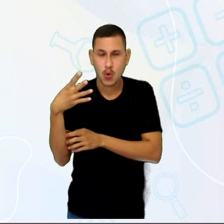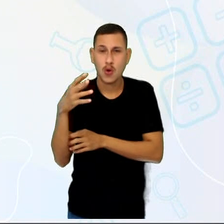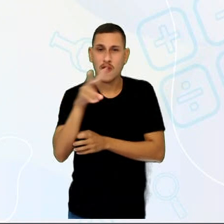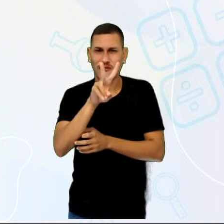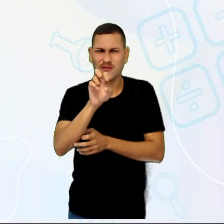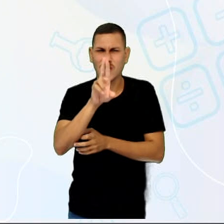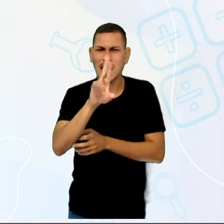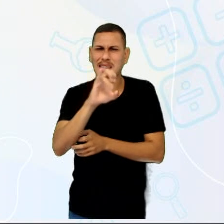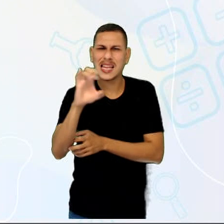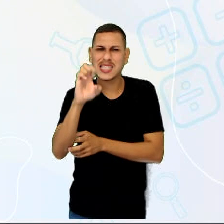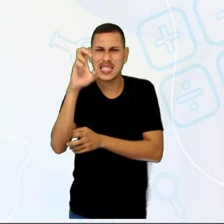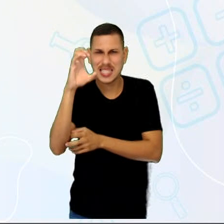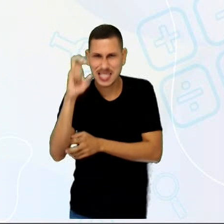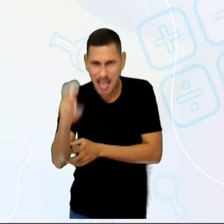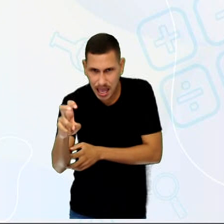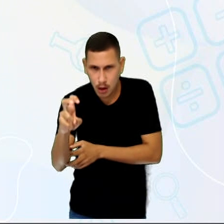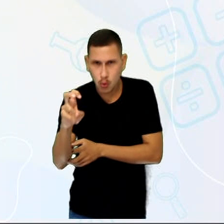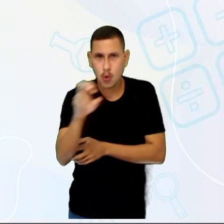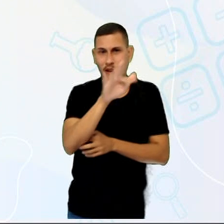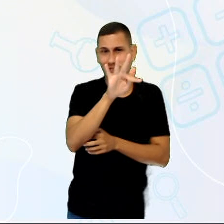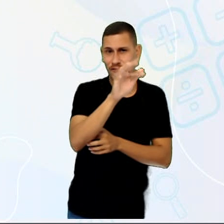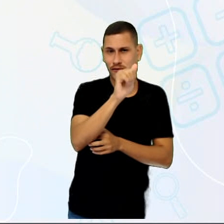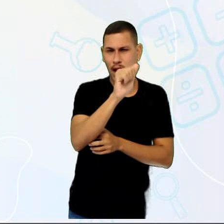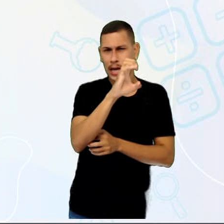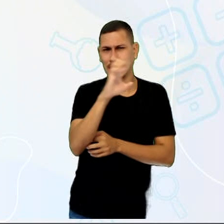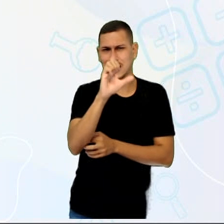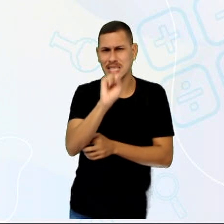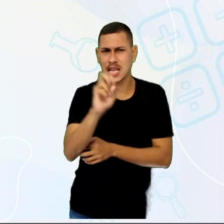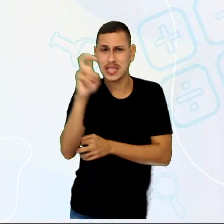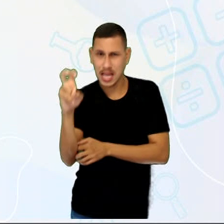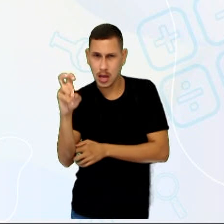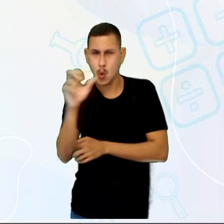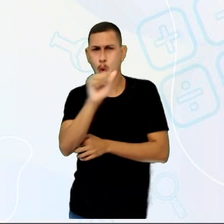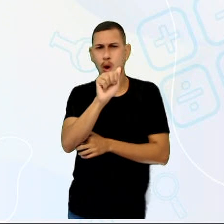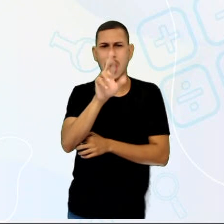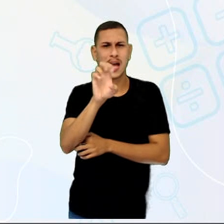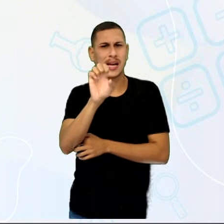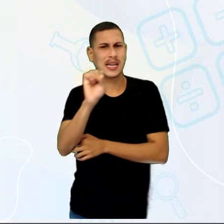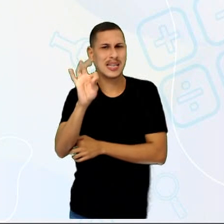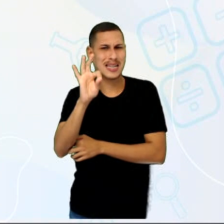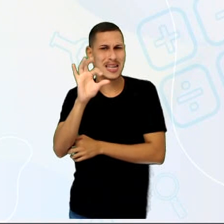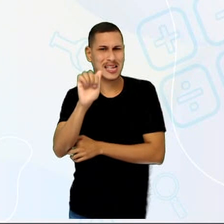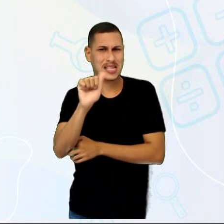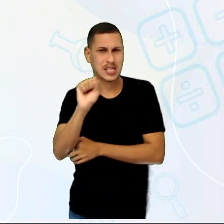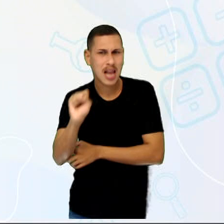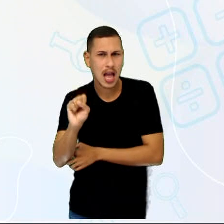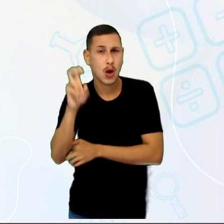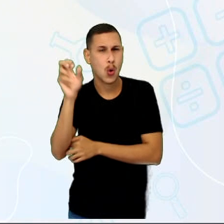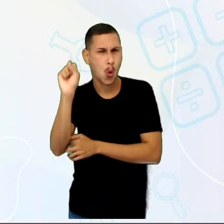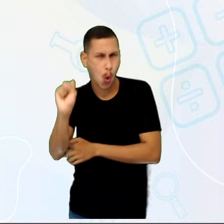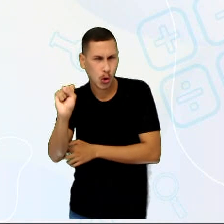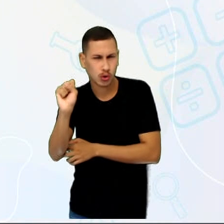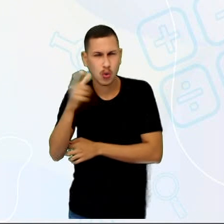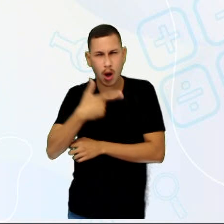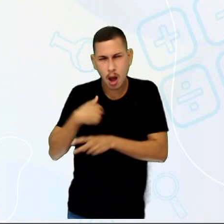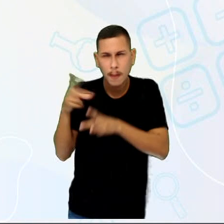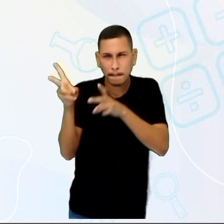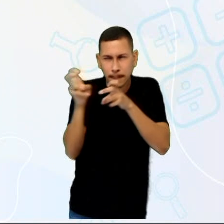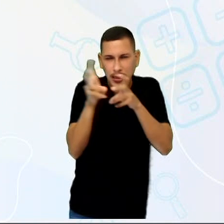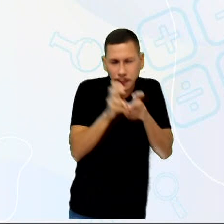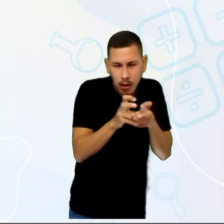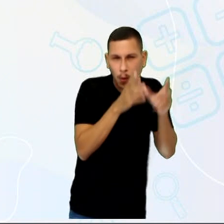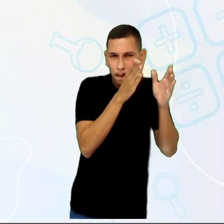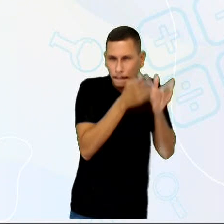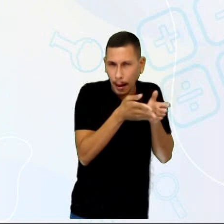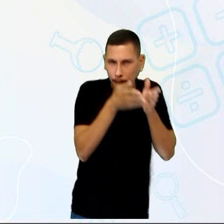5, faces eu vou ter 5 e arestas eu vou ter 8. Estou começando a perceber um padrão, não é?